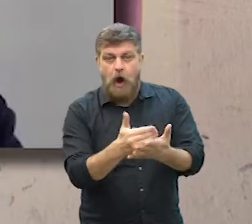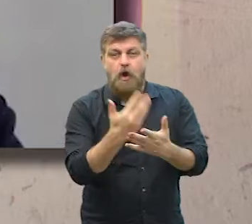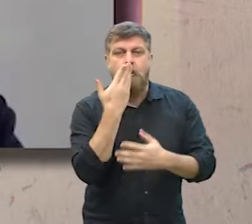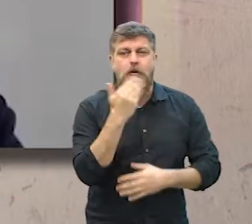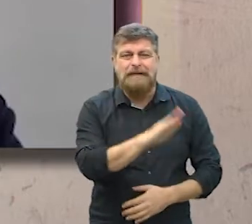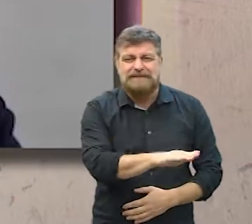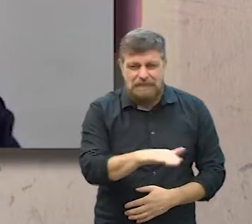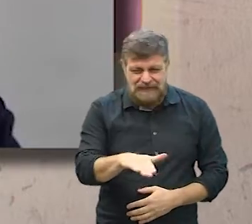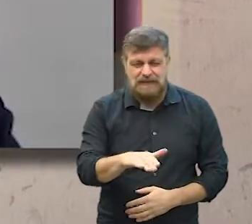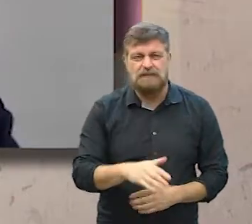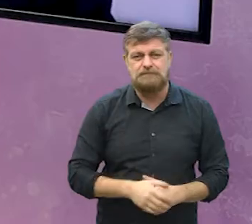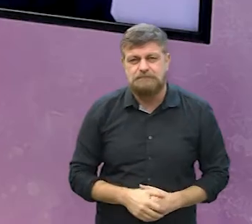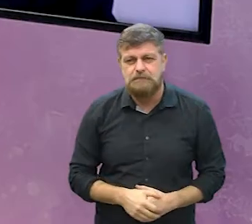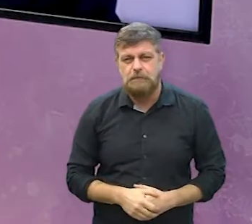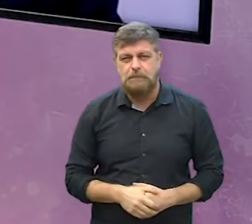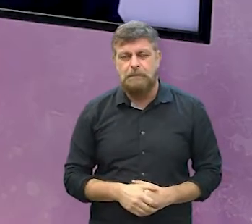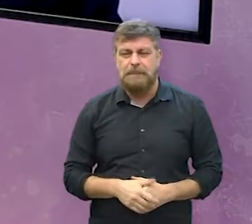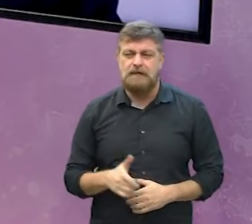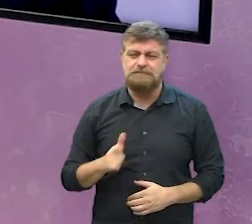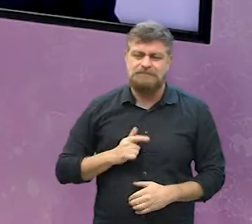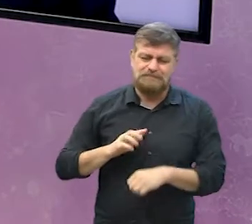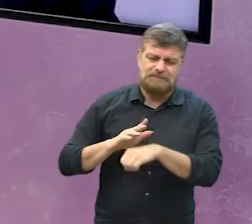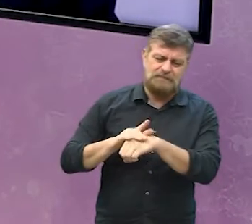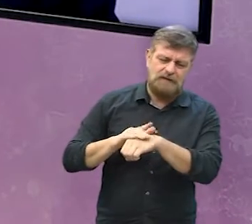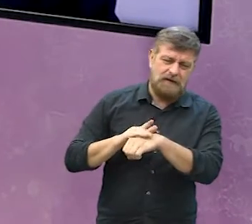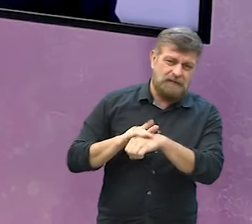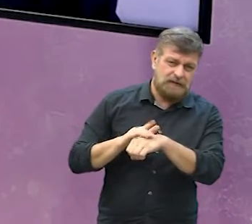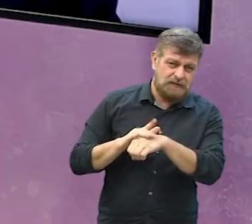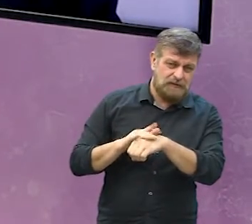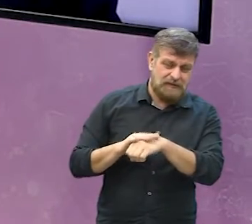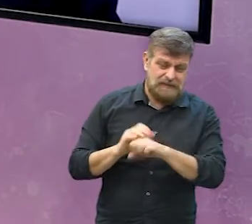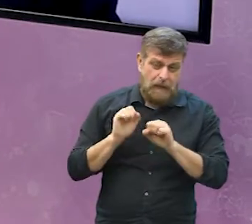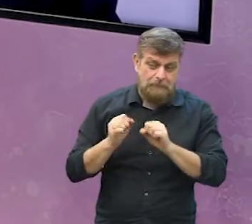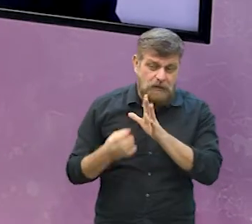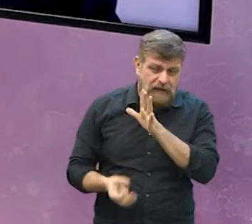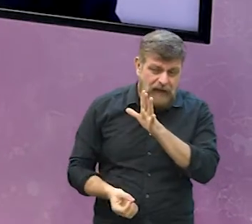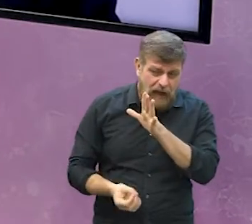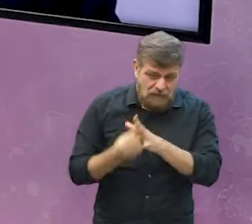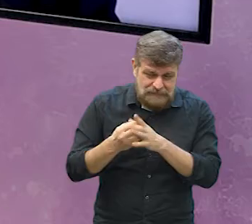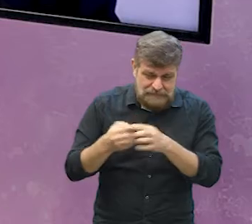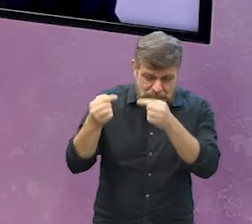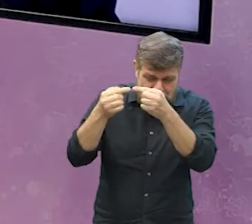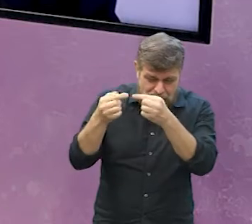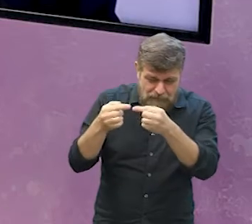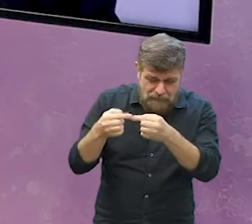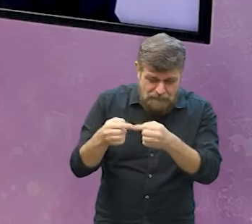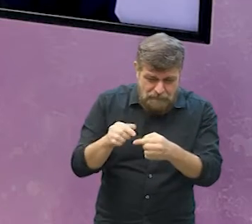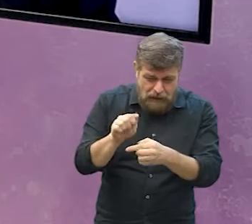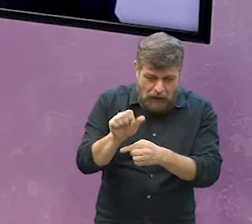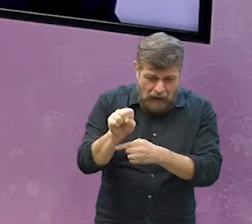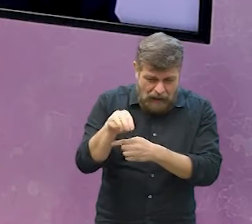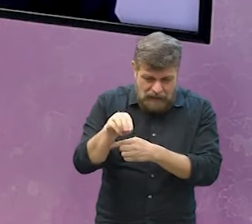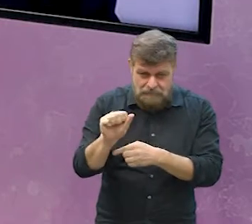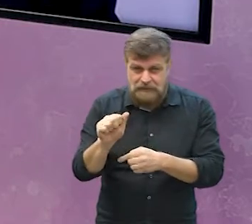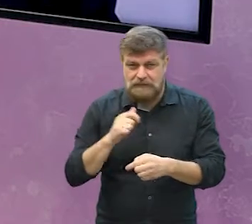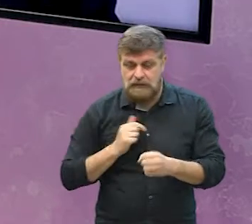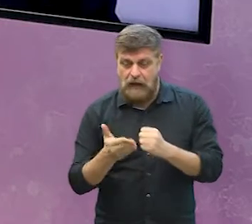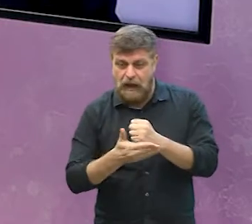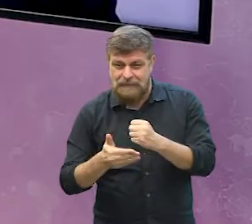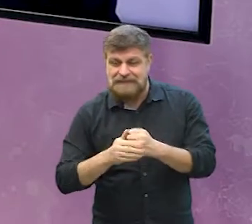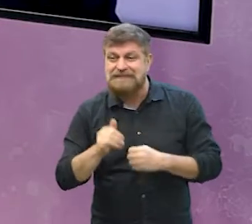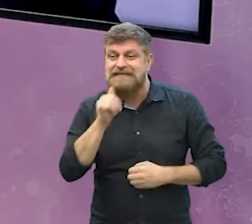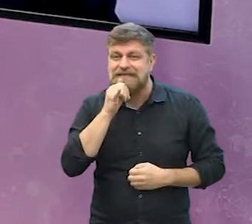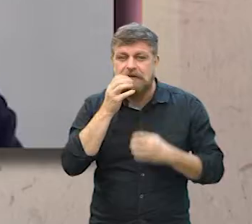bem precocemente na infância. E, doutor, algumas doenças podem aí gerar a asma? O senhor tinha falado